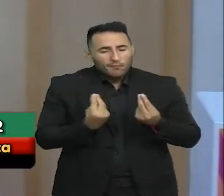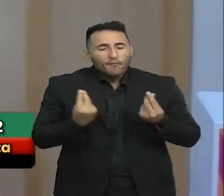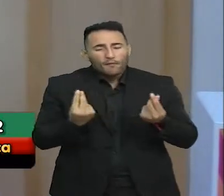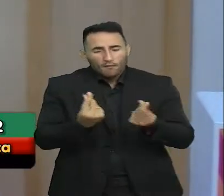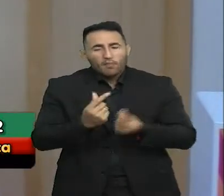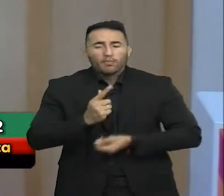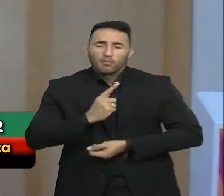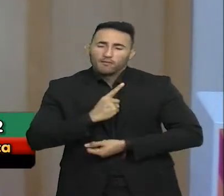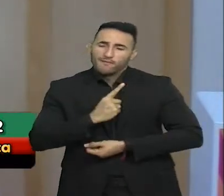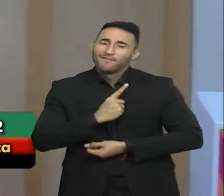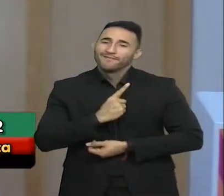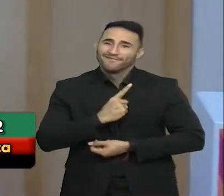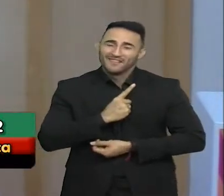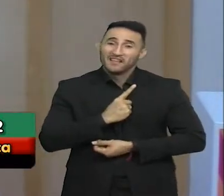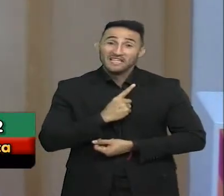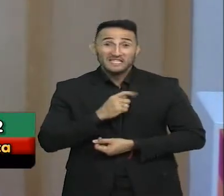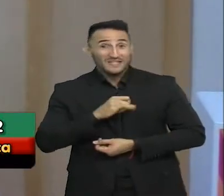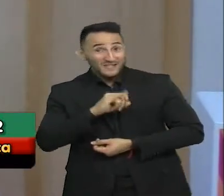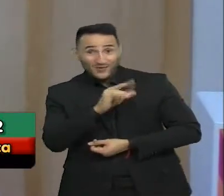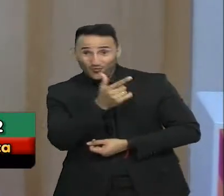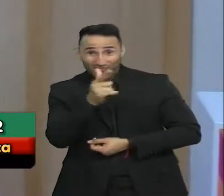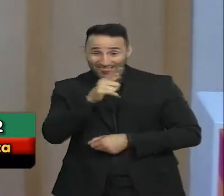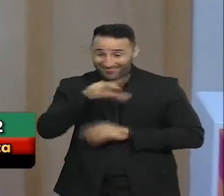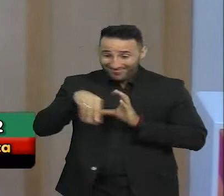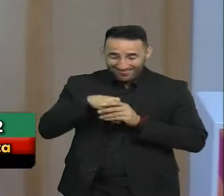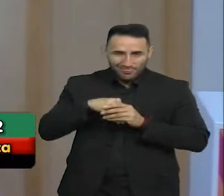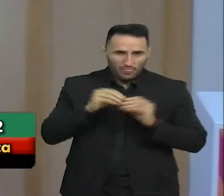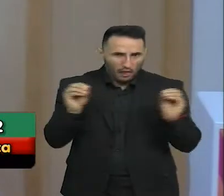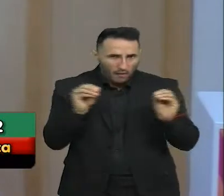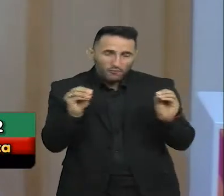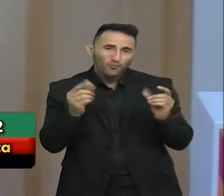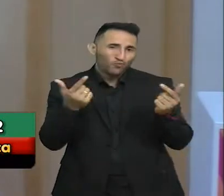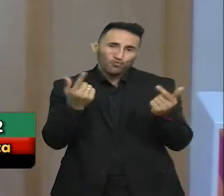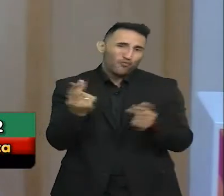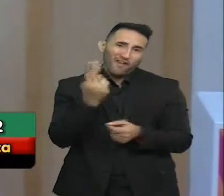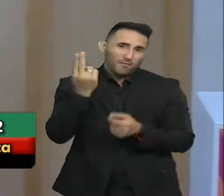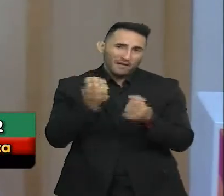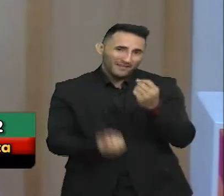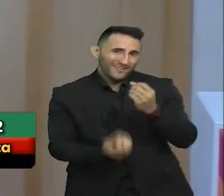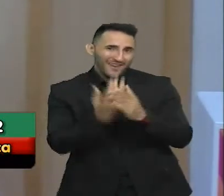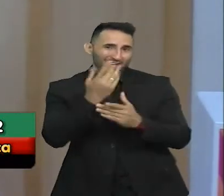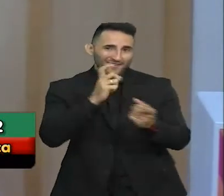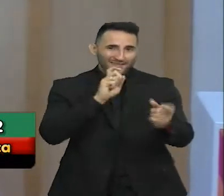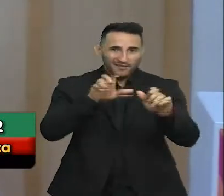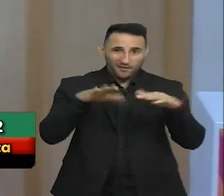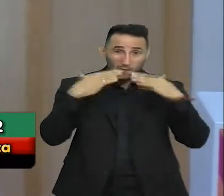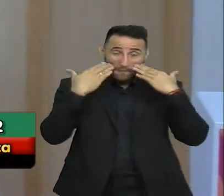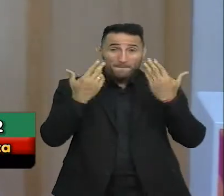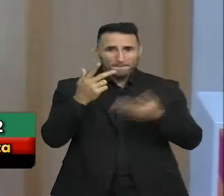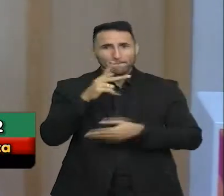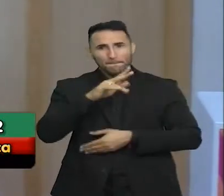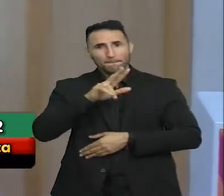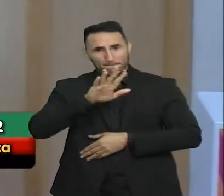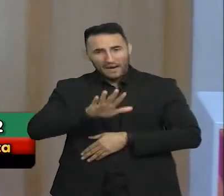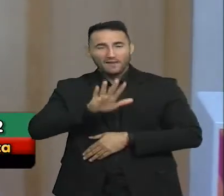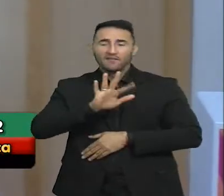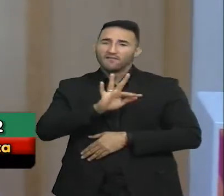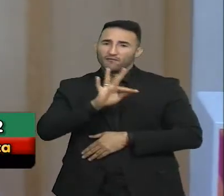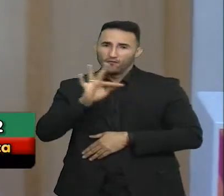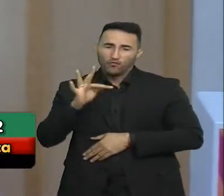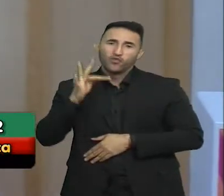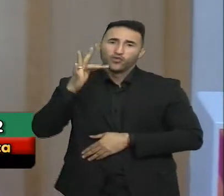aqui estão, não fosse, não estariam, e que vão levar para a sua plenária